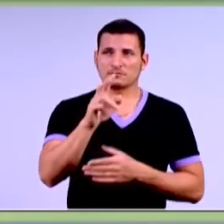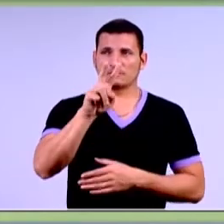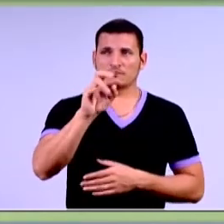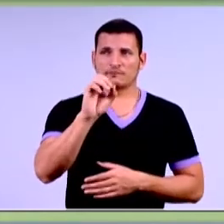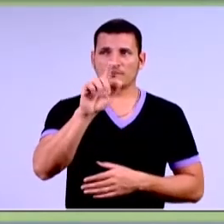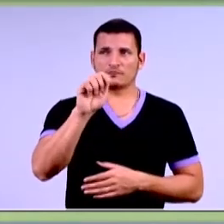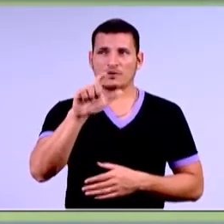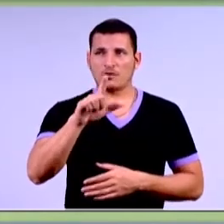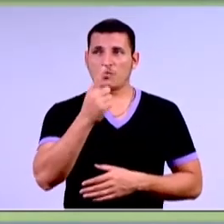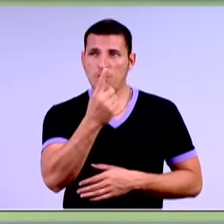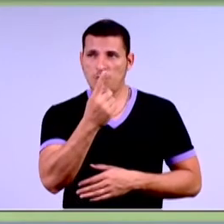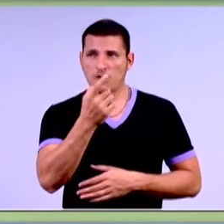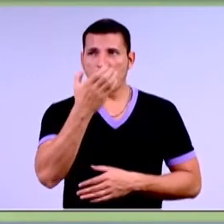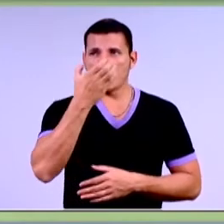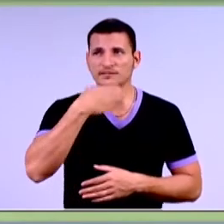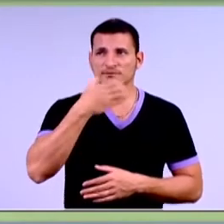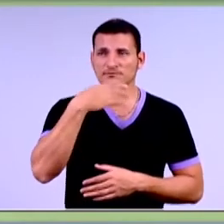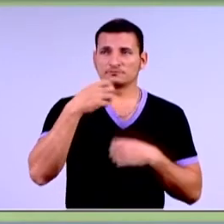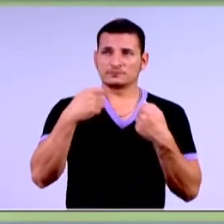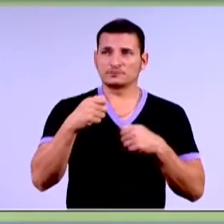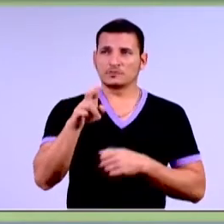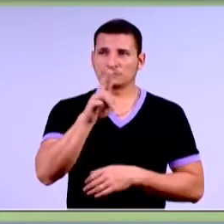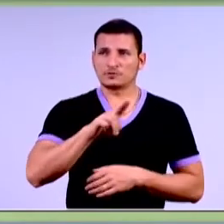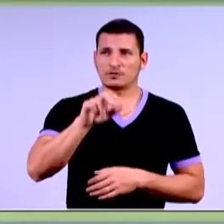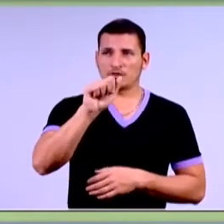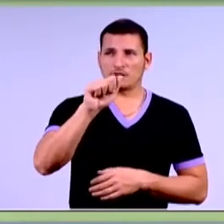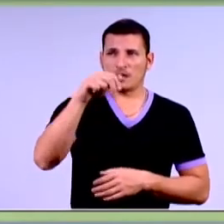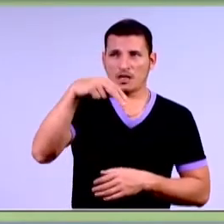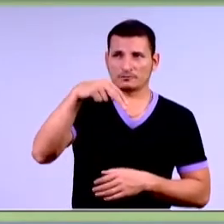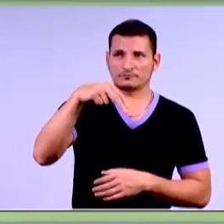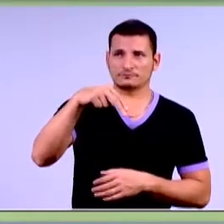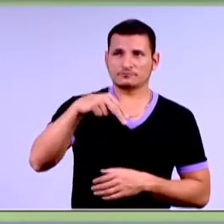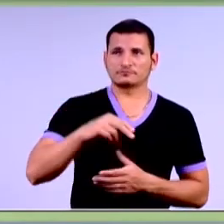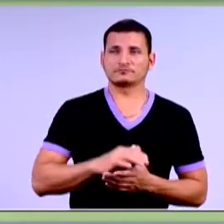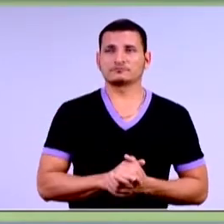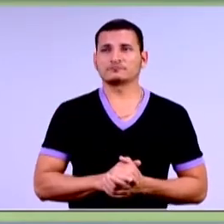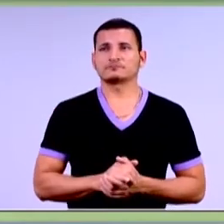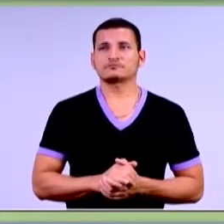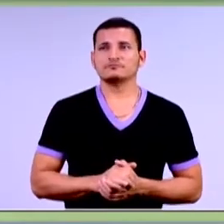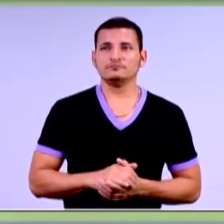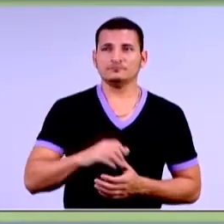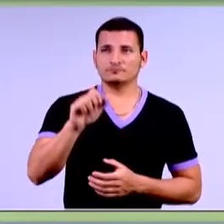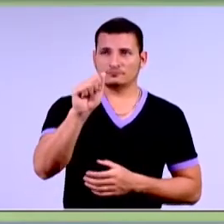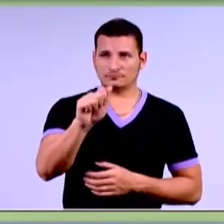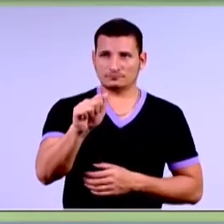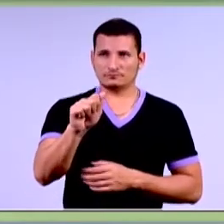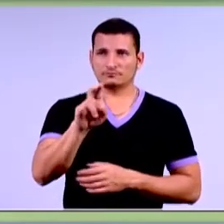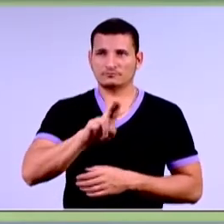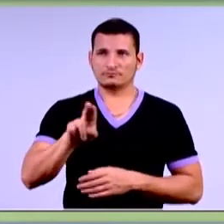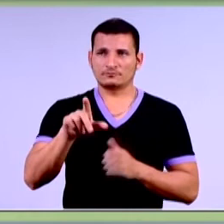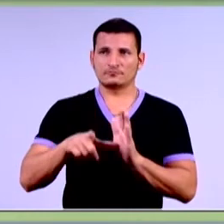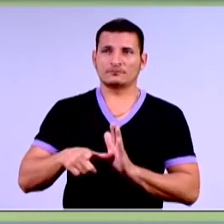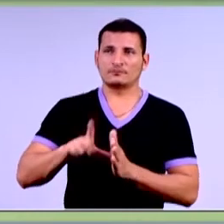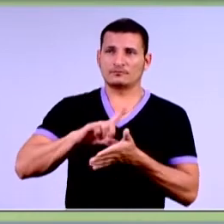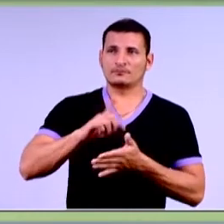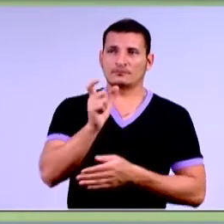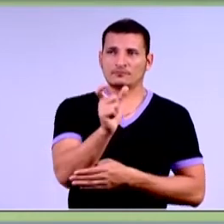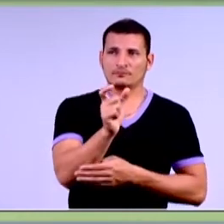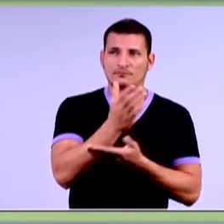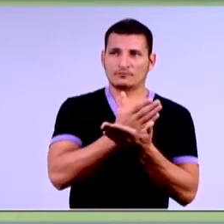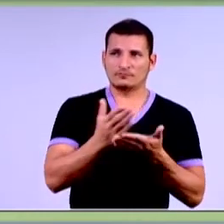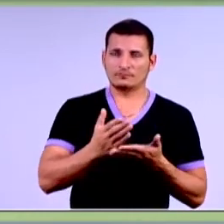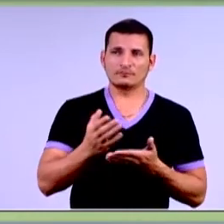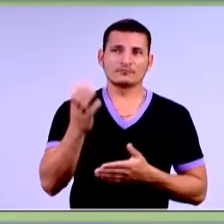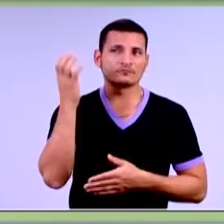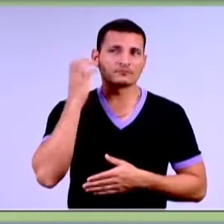eu tenho que usar é na frente ea são usados antes de palavras que iniciem com são